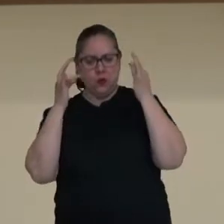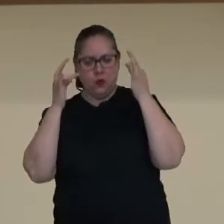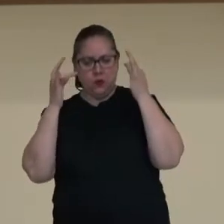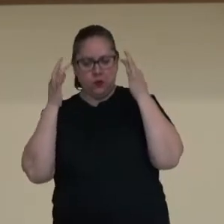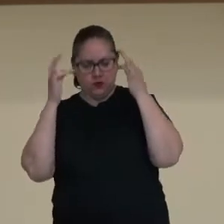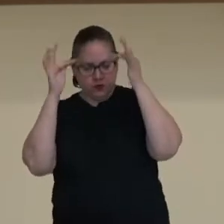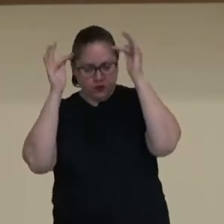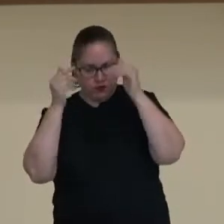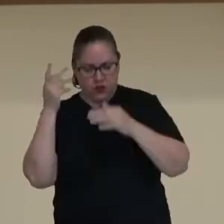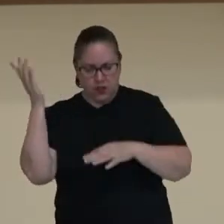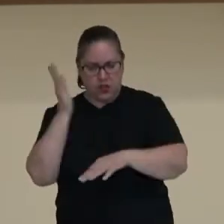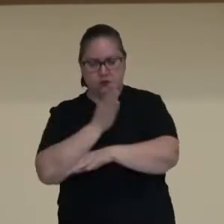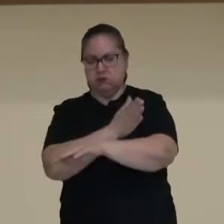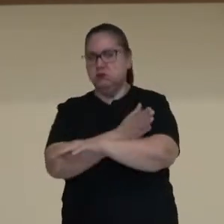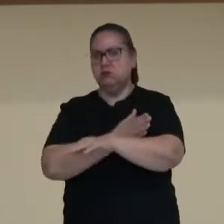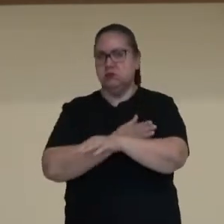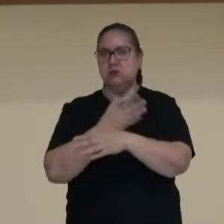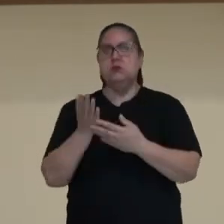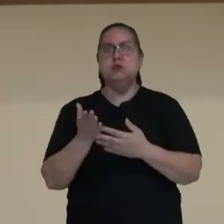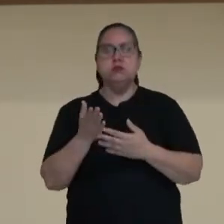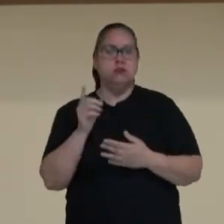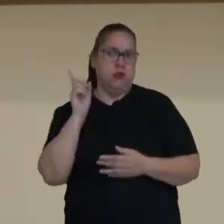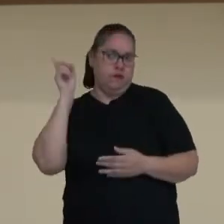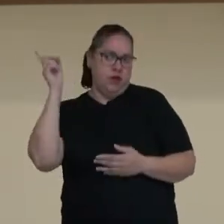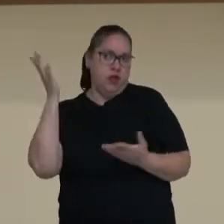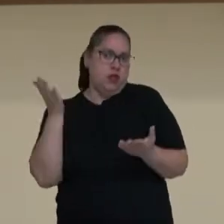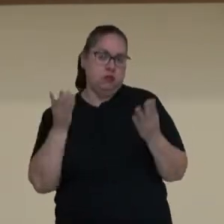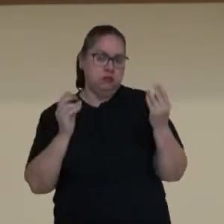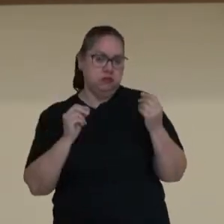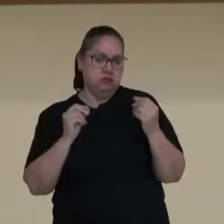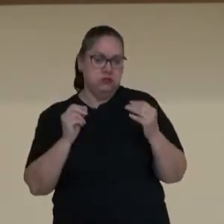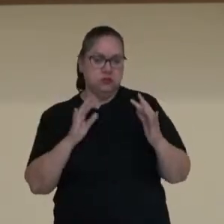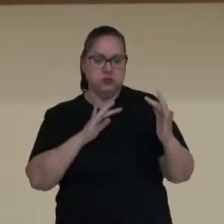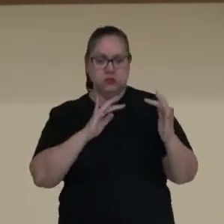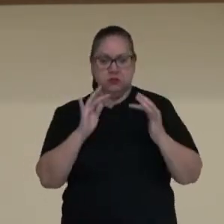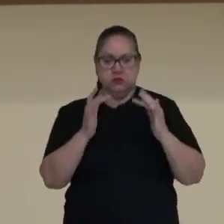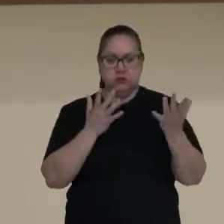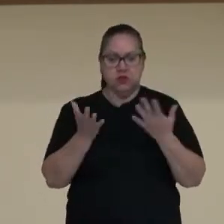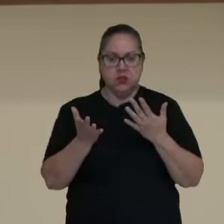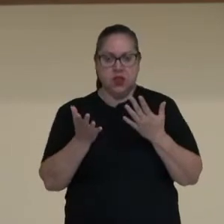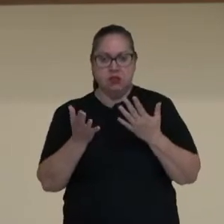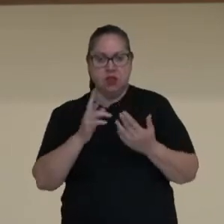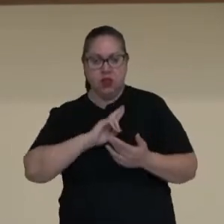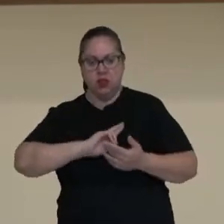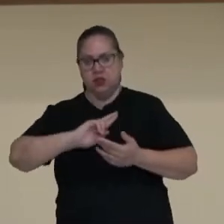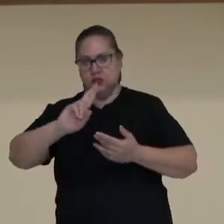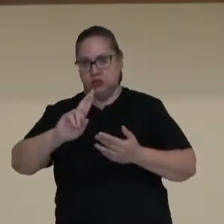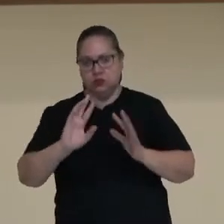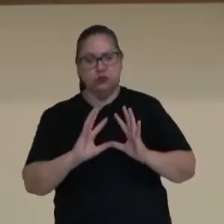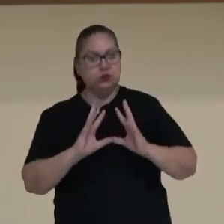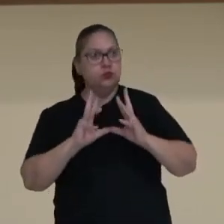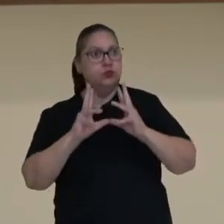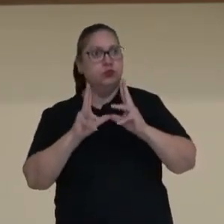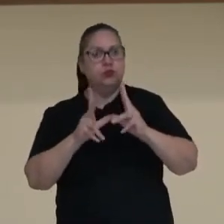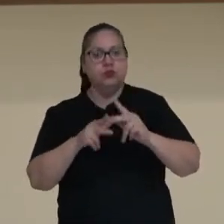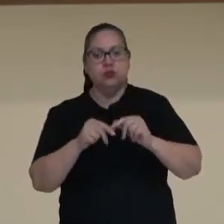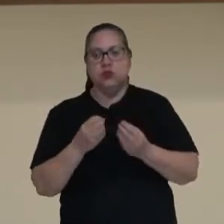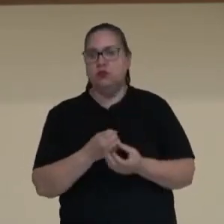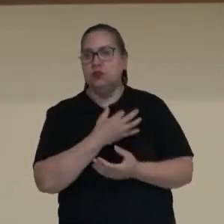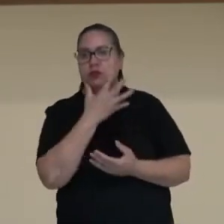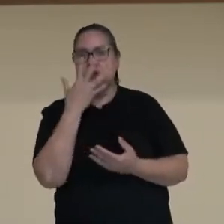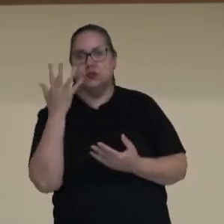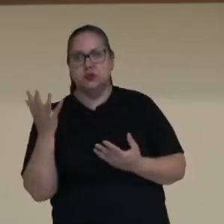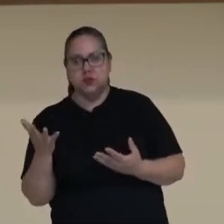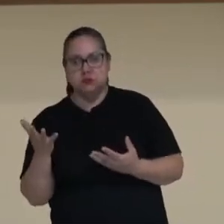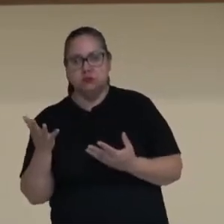na época medieval? Estava lá, né? Muito relacionada sim à religião, como tudo que estava acontecendo,